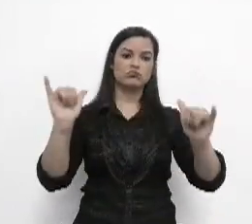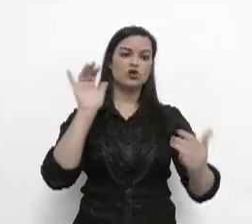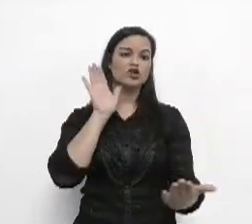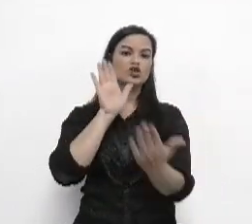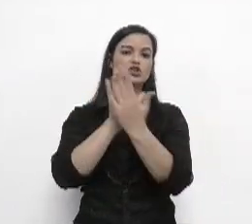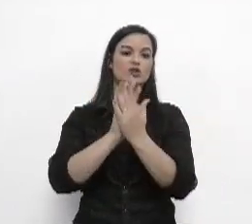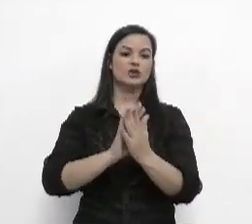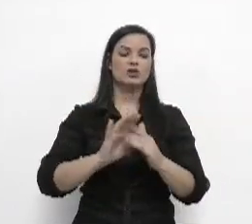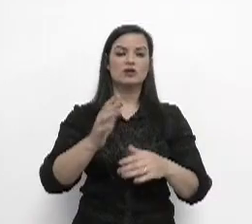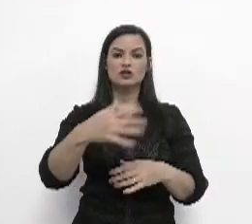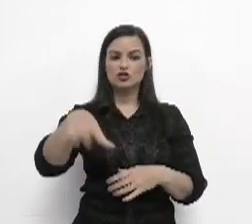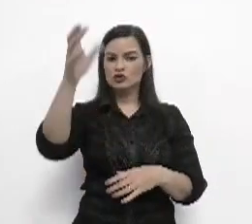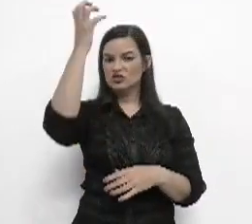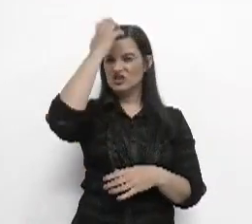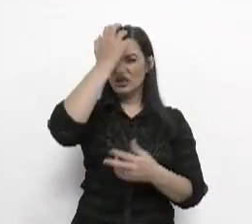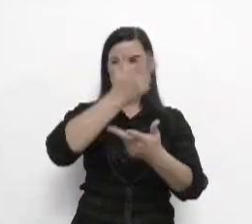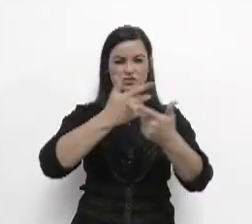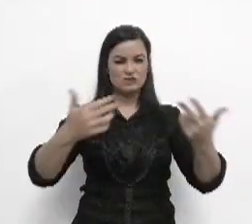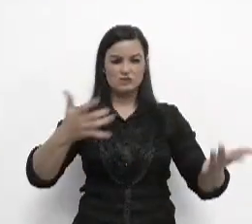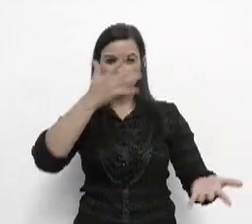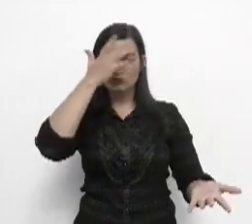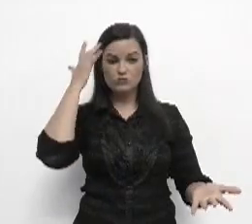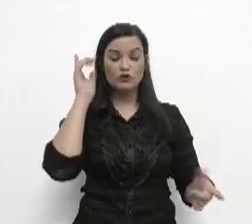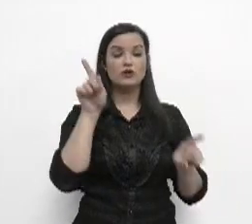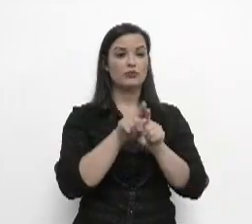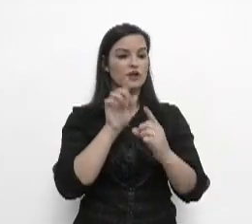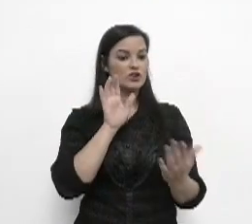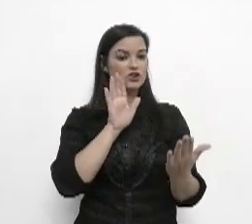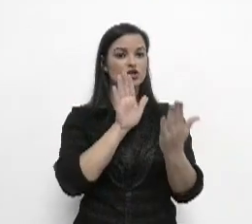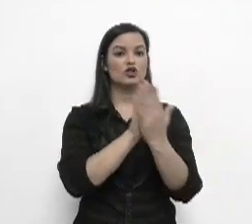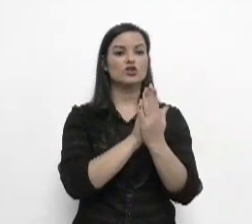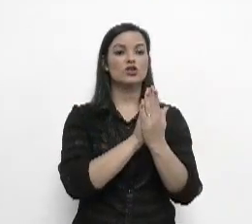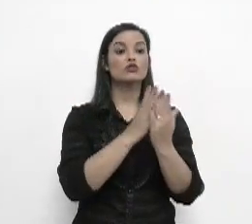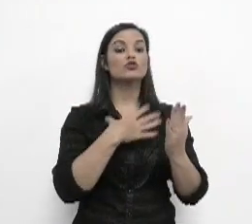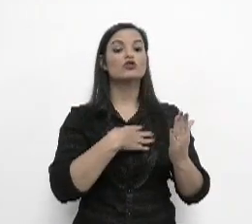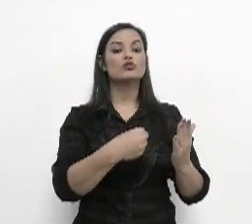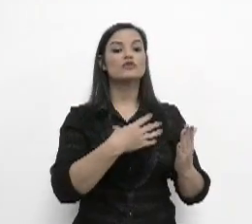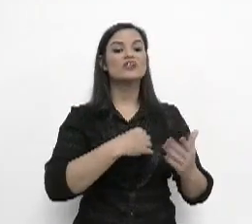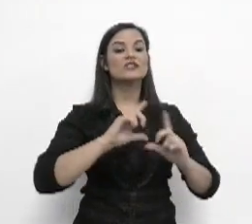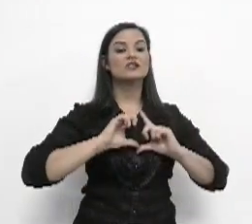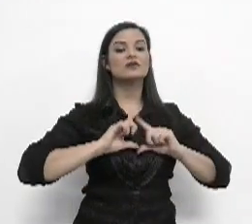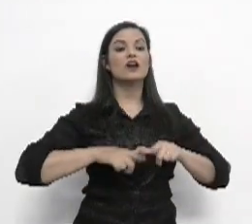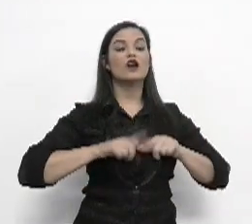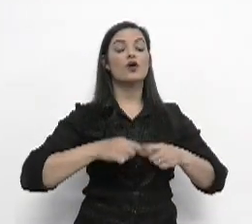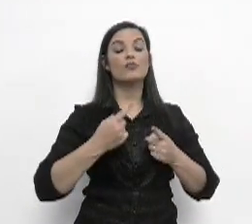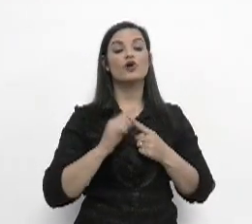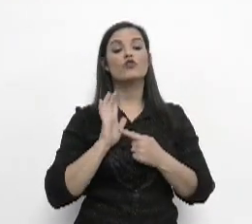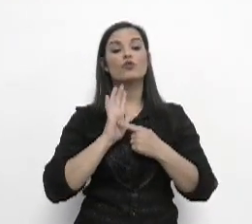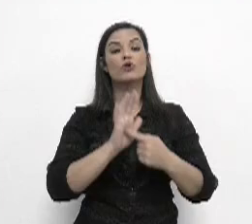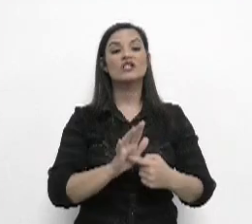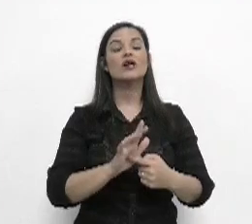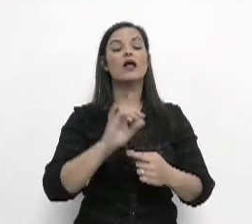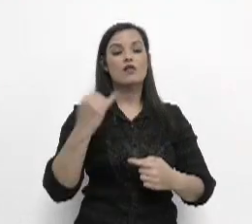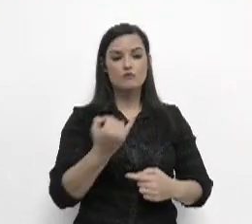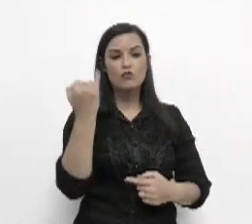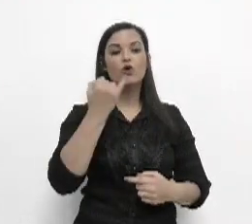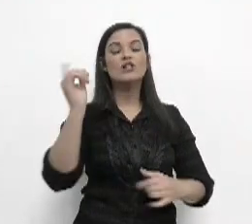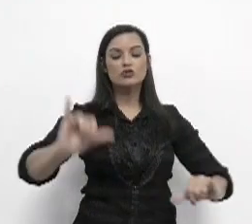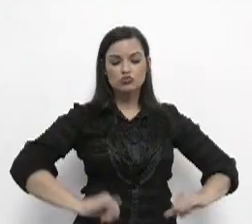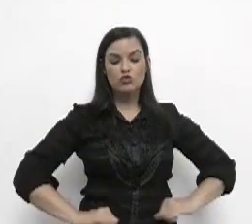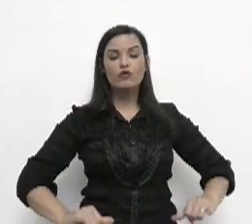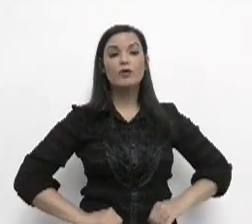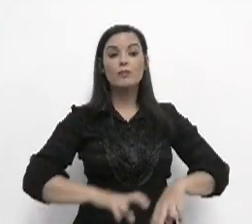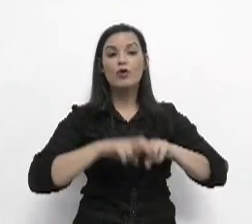como perante os filhos de Israel, pois eu lhe mostrarei quanto lhe importa sofrer pelo meu nome.